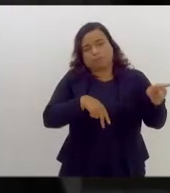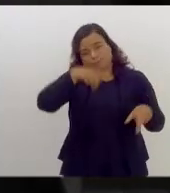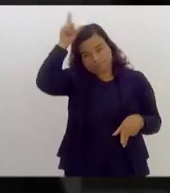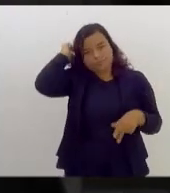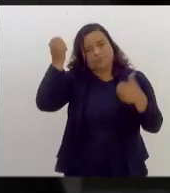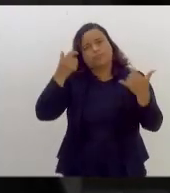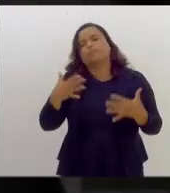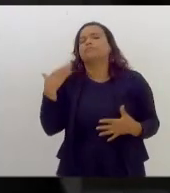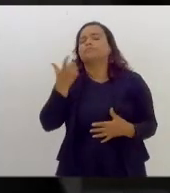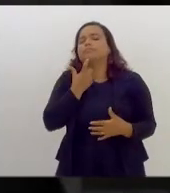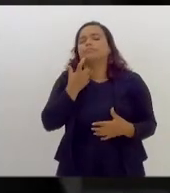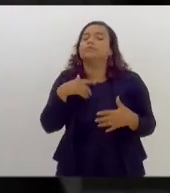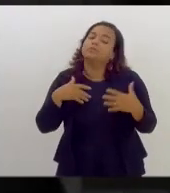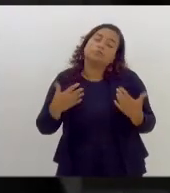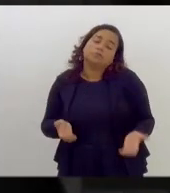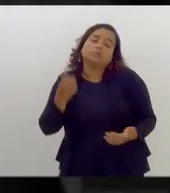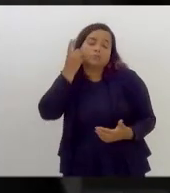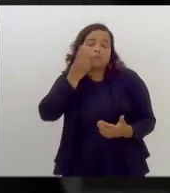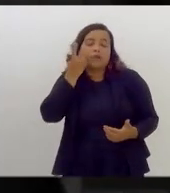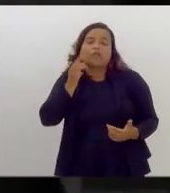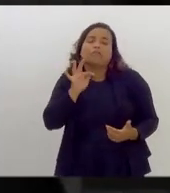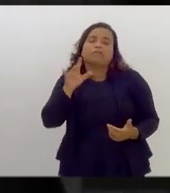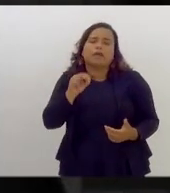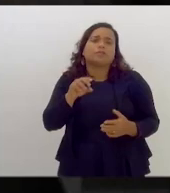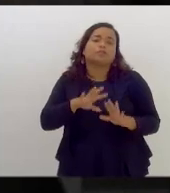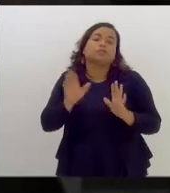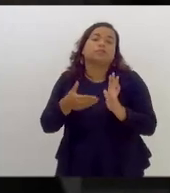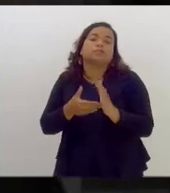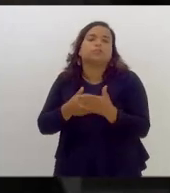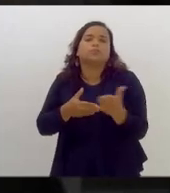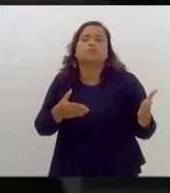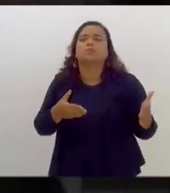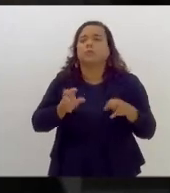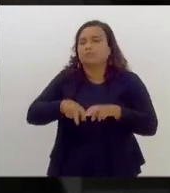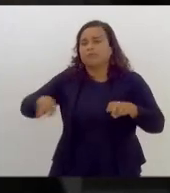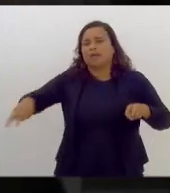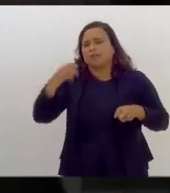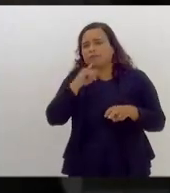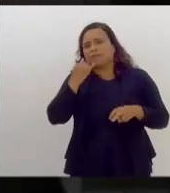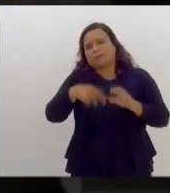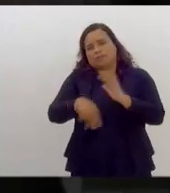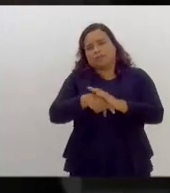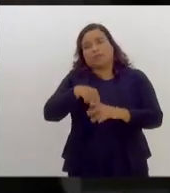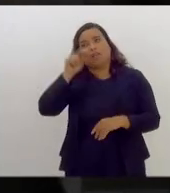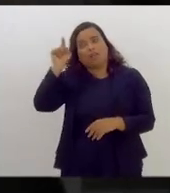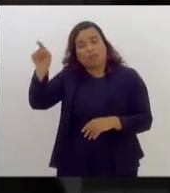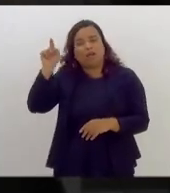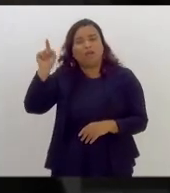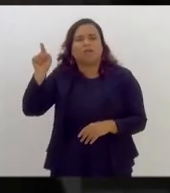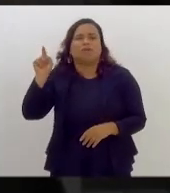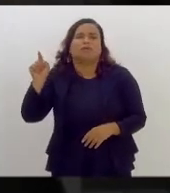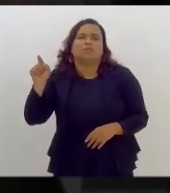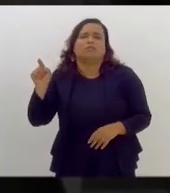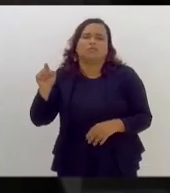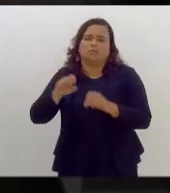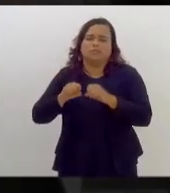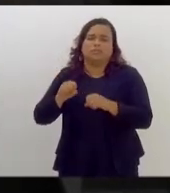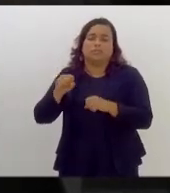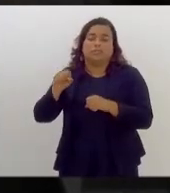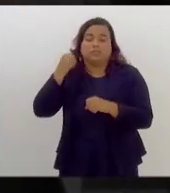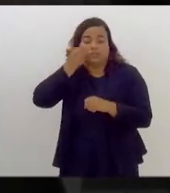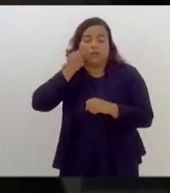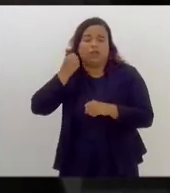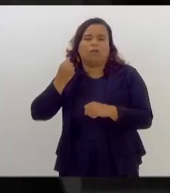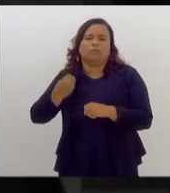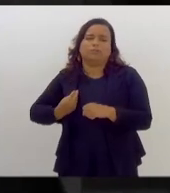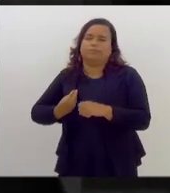Ora, deputado Flávio Serafini, enquanto isso, a bancada fluminense no Senado não disse um ai, não disse um ai,